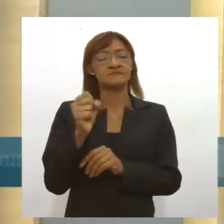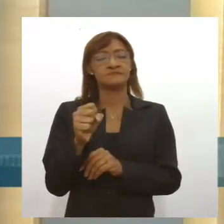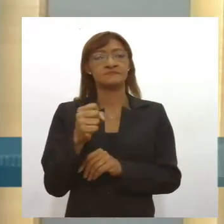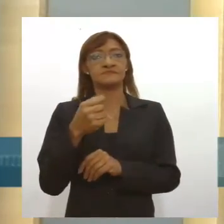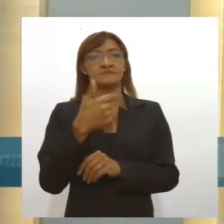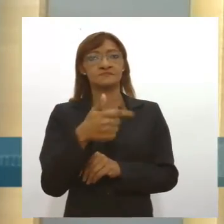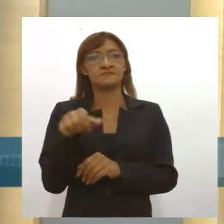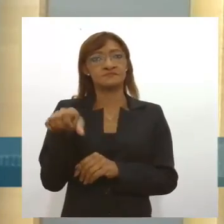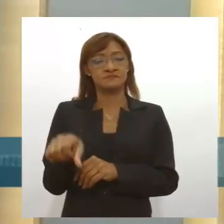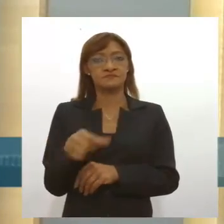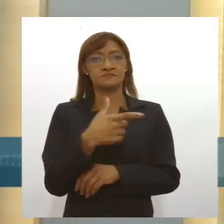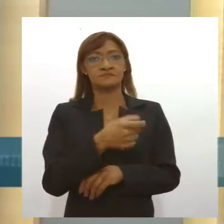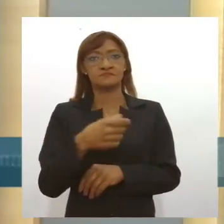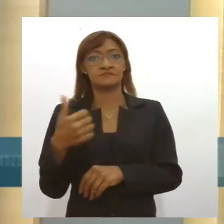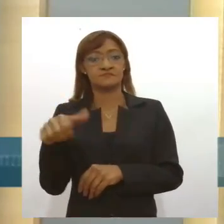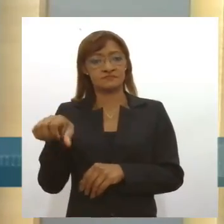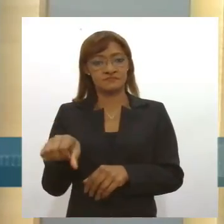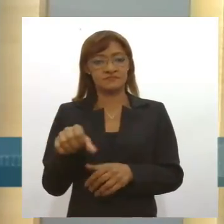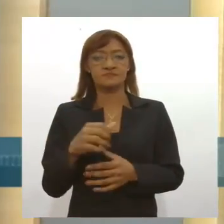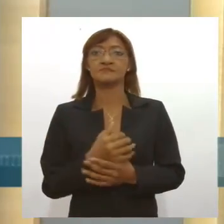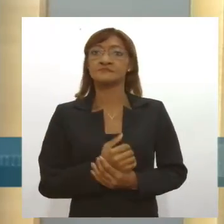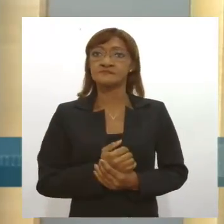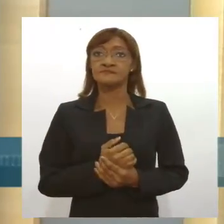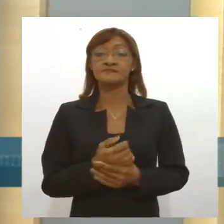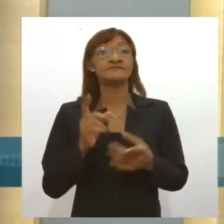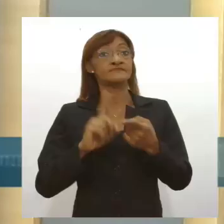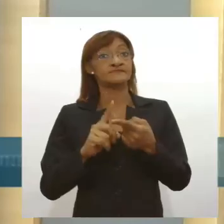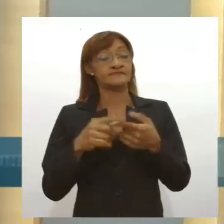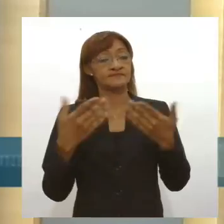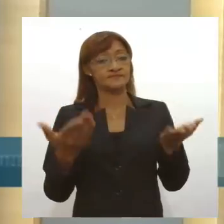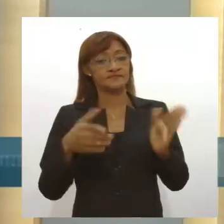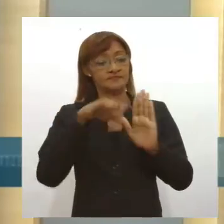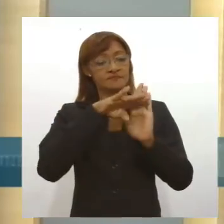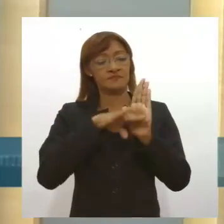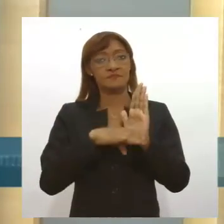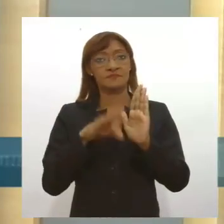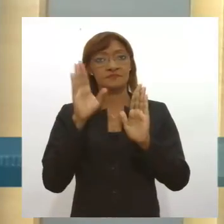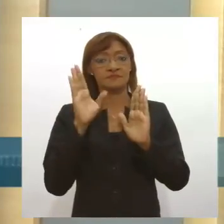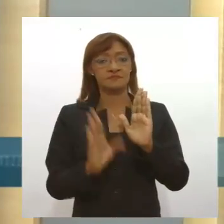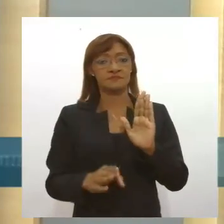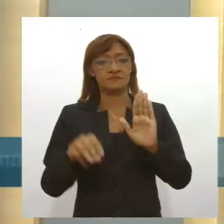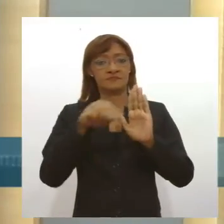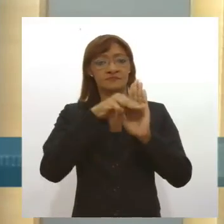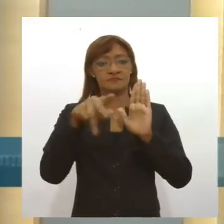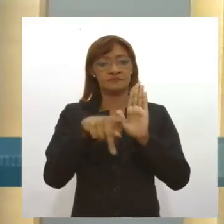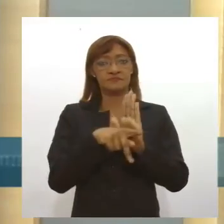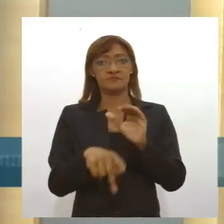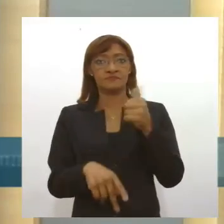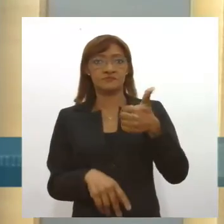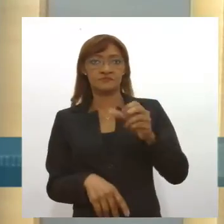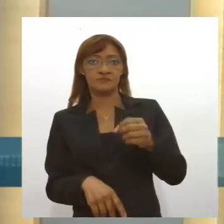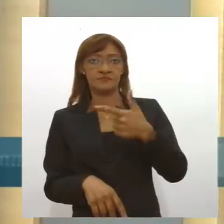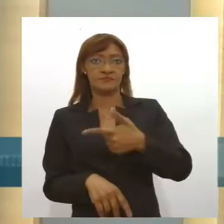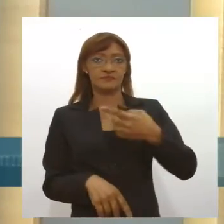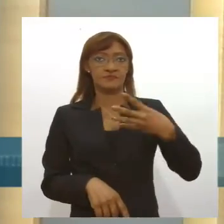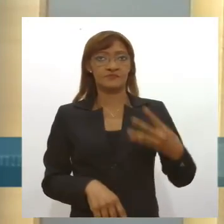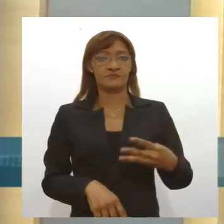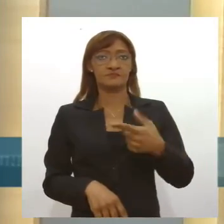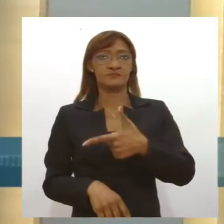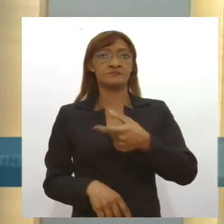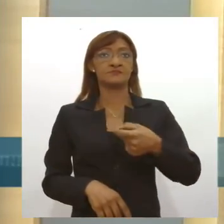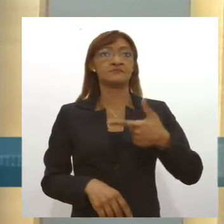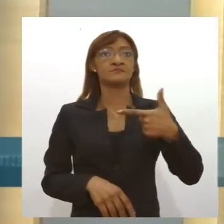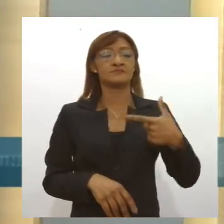de 2019. Também está na pauta a medida provisória 1024 de 2020,